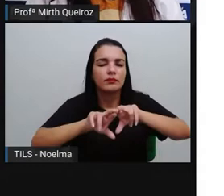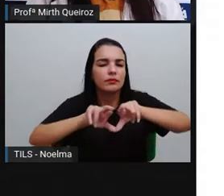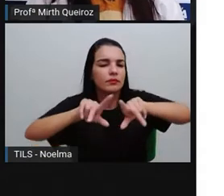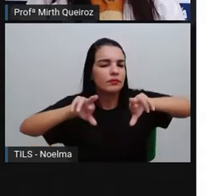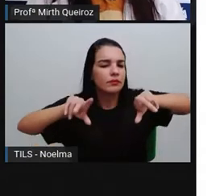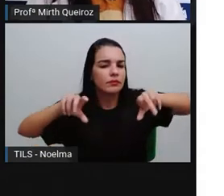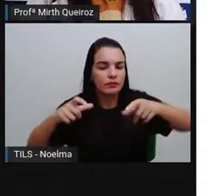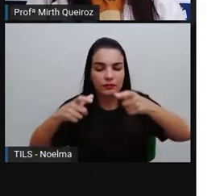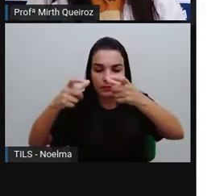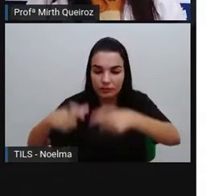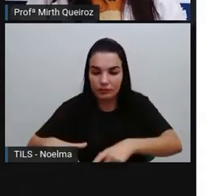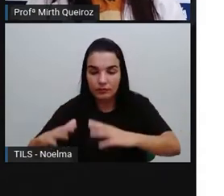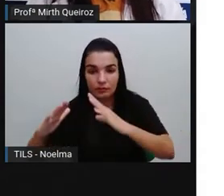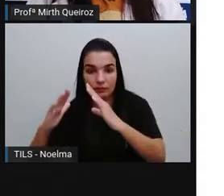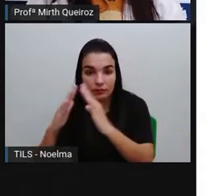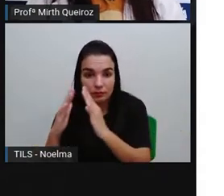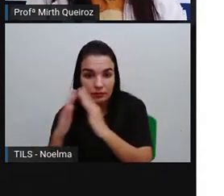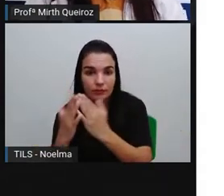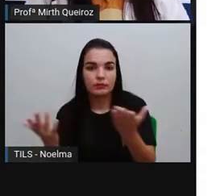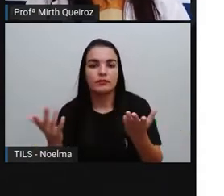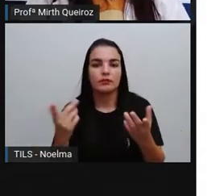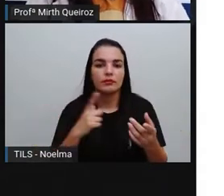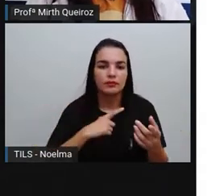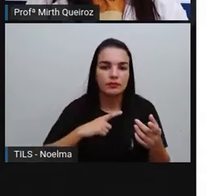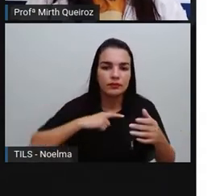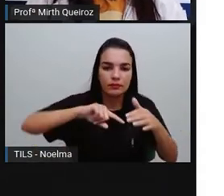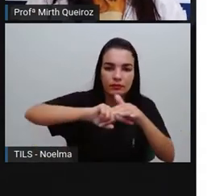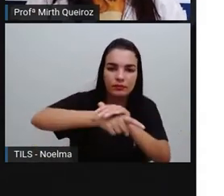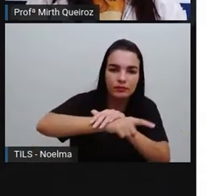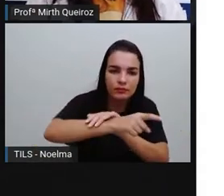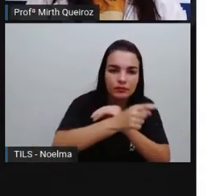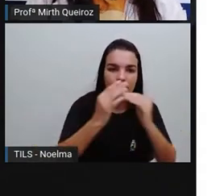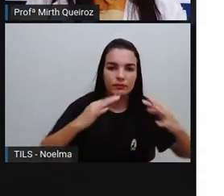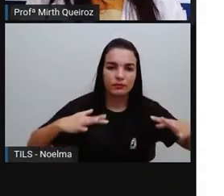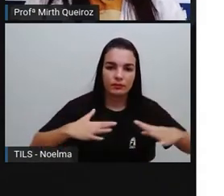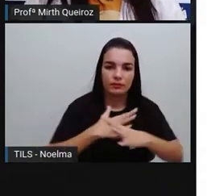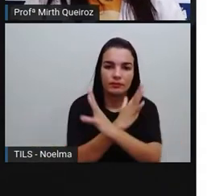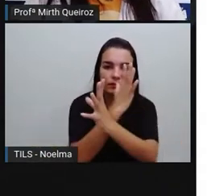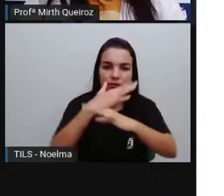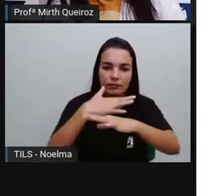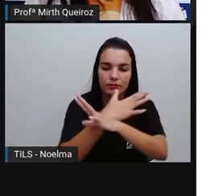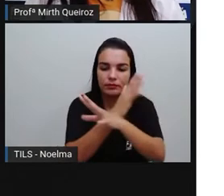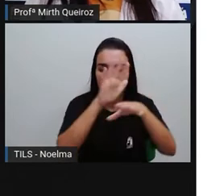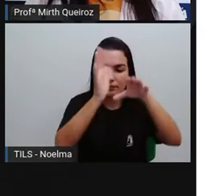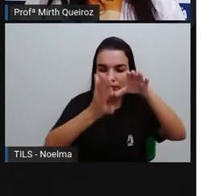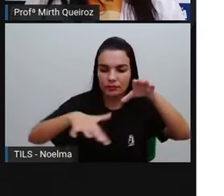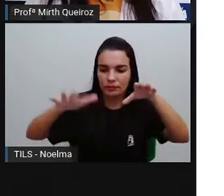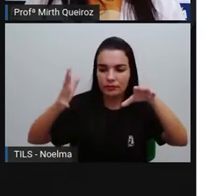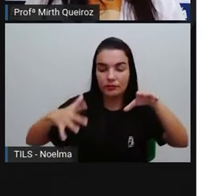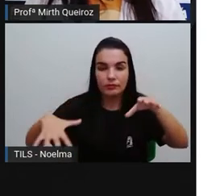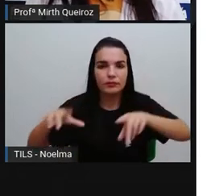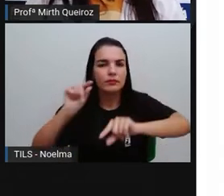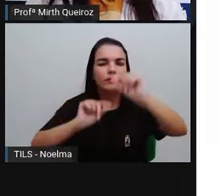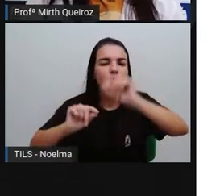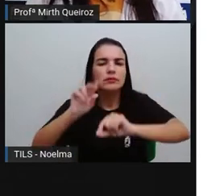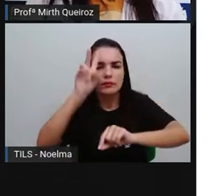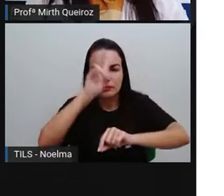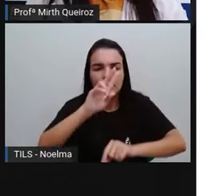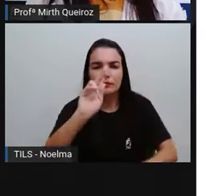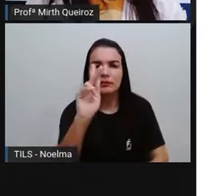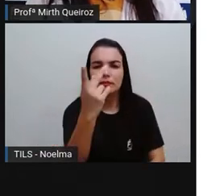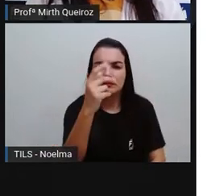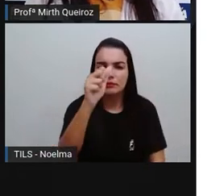tem tudo a ver aí com biodiversidade, né? Os diferentes habitats. O que são habitats? Nós já falamos sobre esse termo